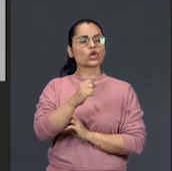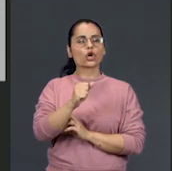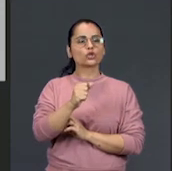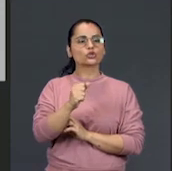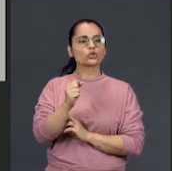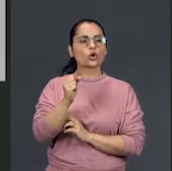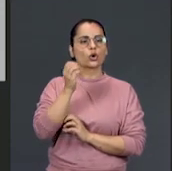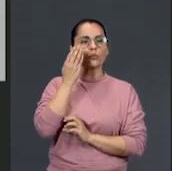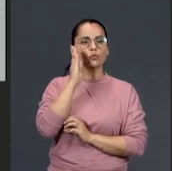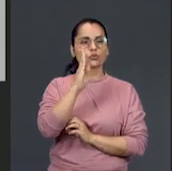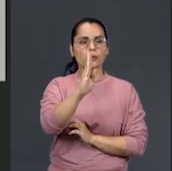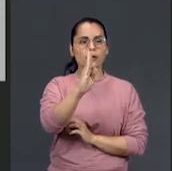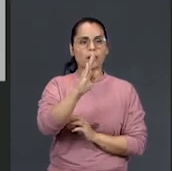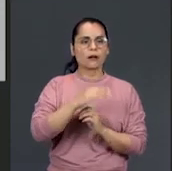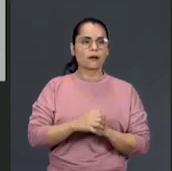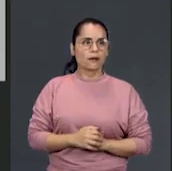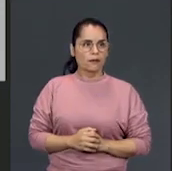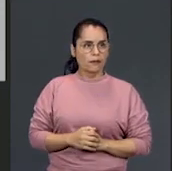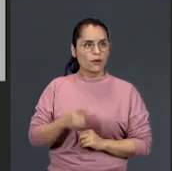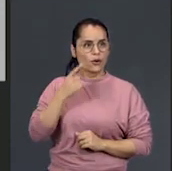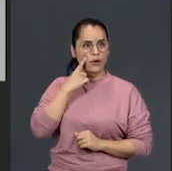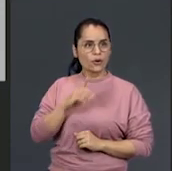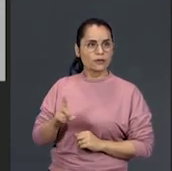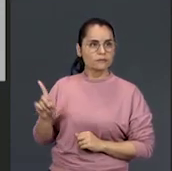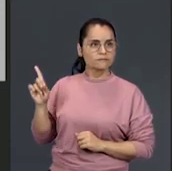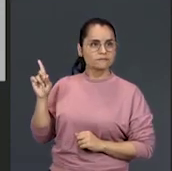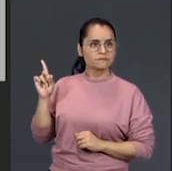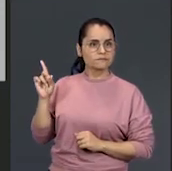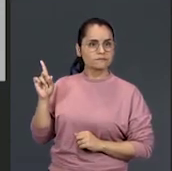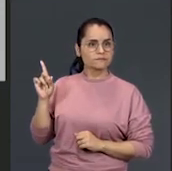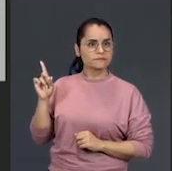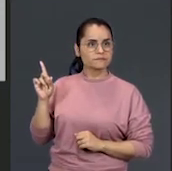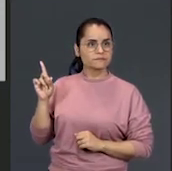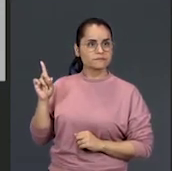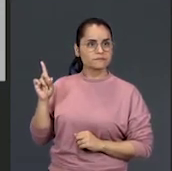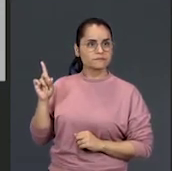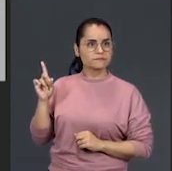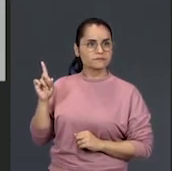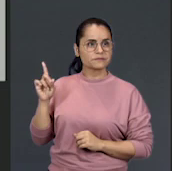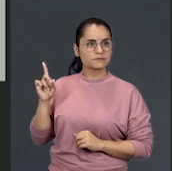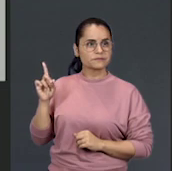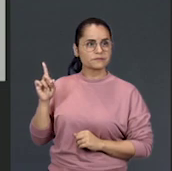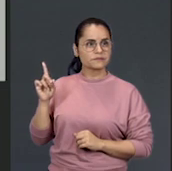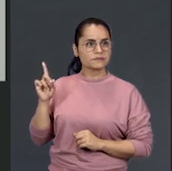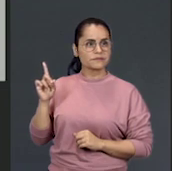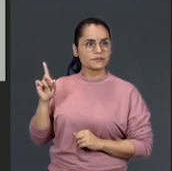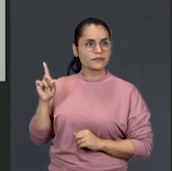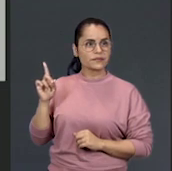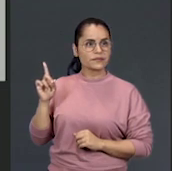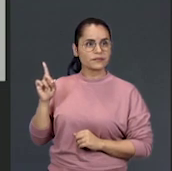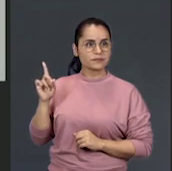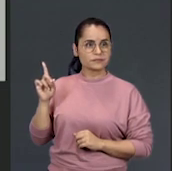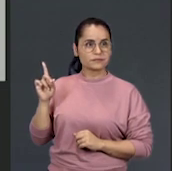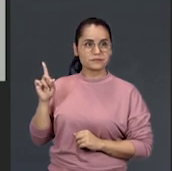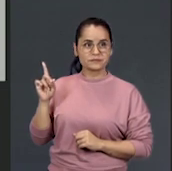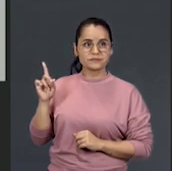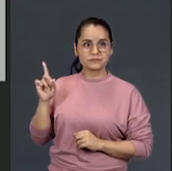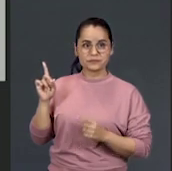tubarão. Chegando aqui, ó, os anfíbios, os